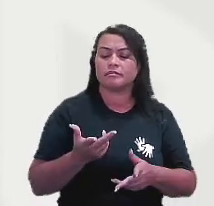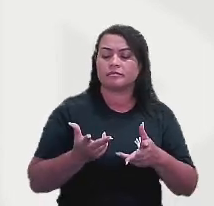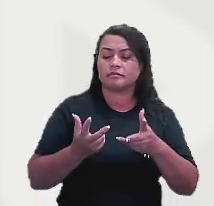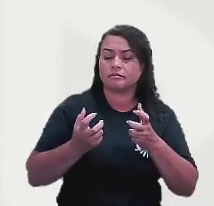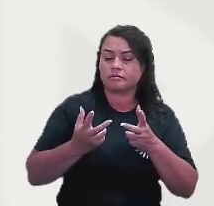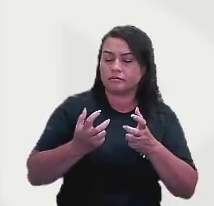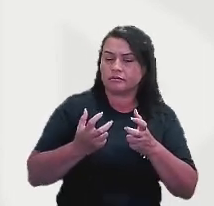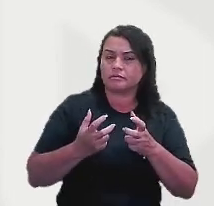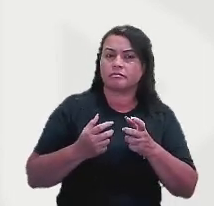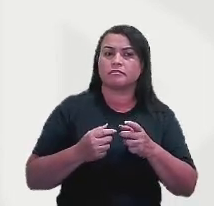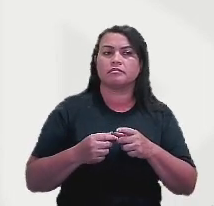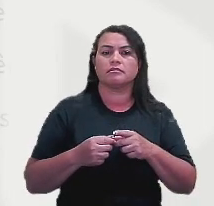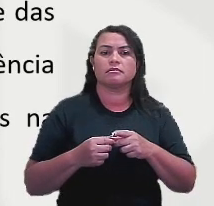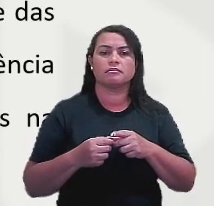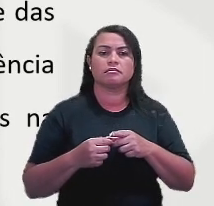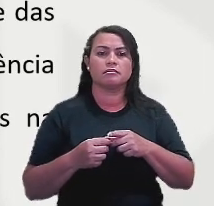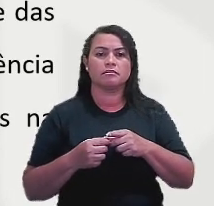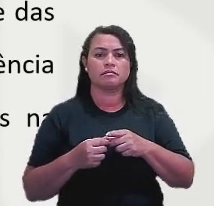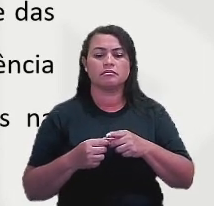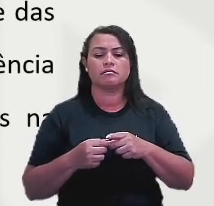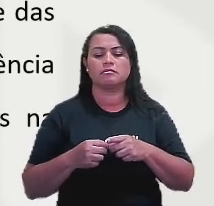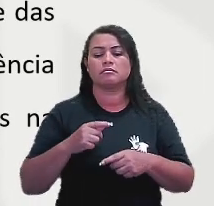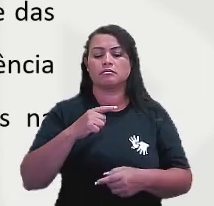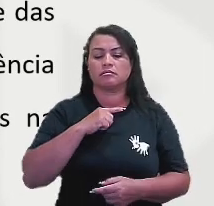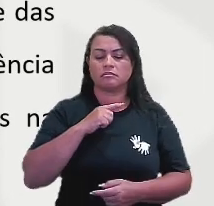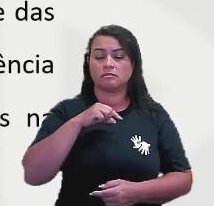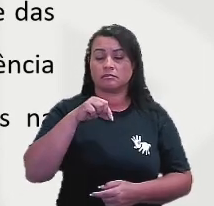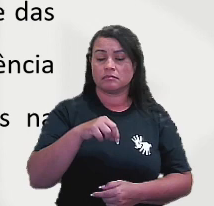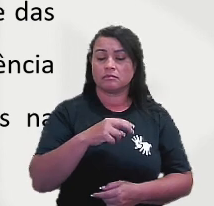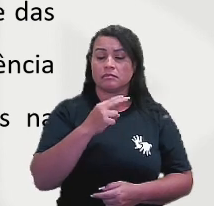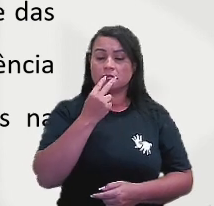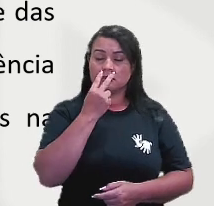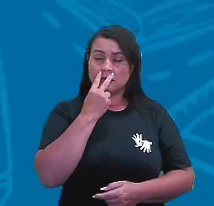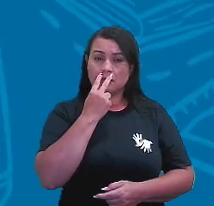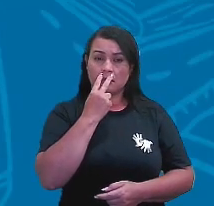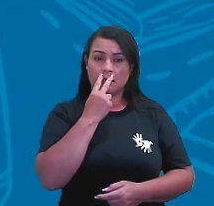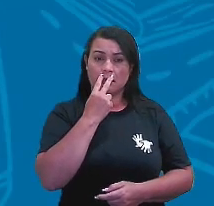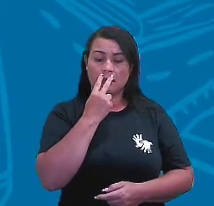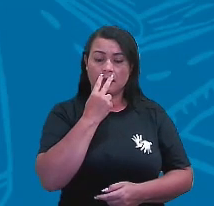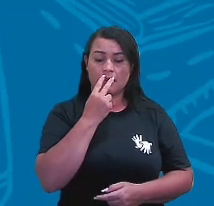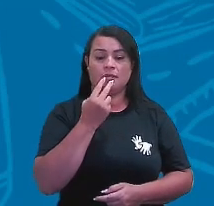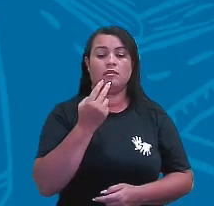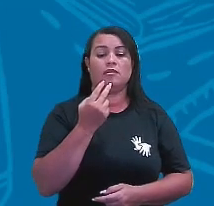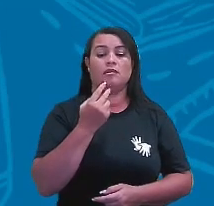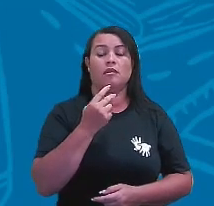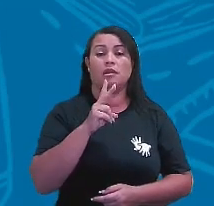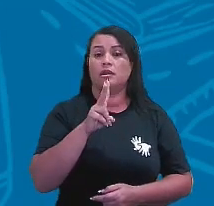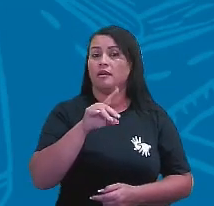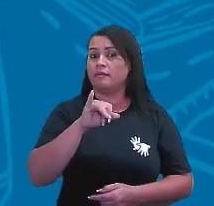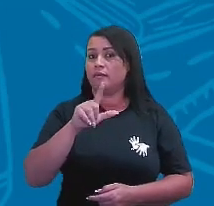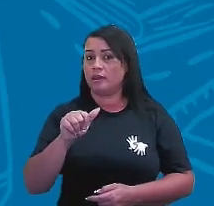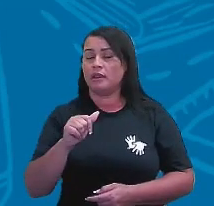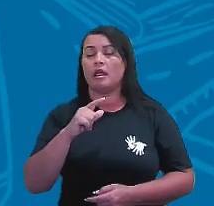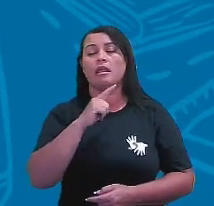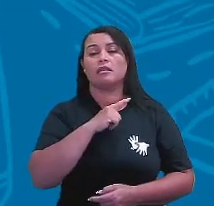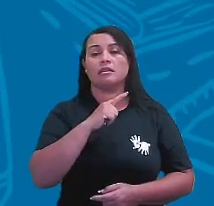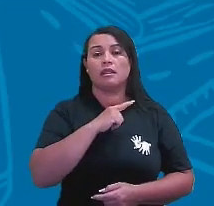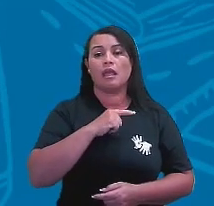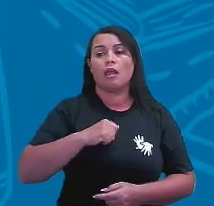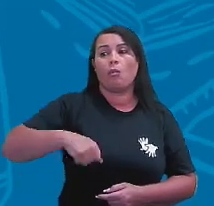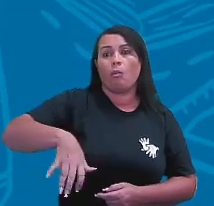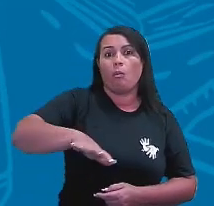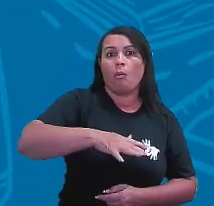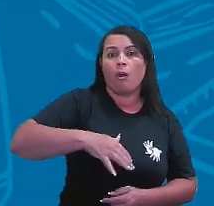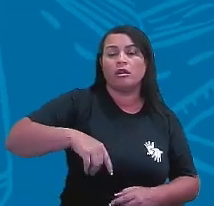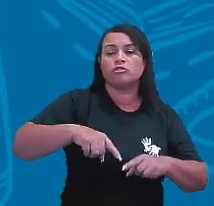aí, que na época que Vitória de Santo Antão era considerada vila, a gente tem uma região territorial que